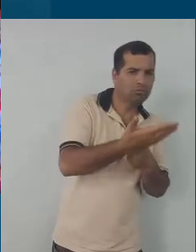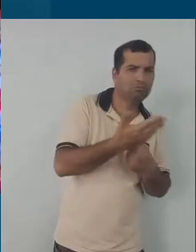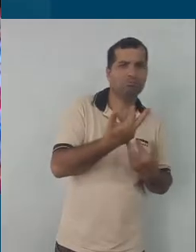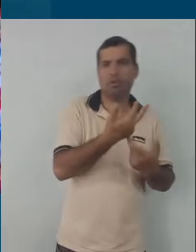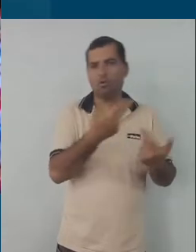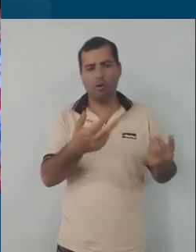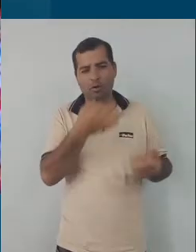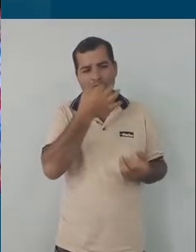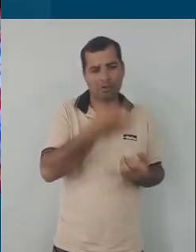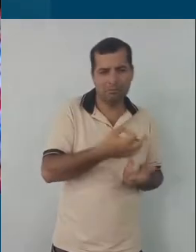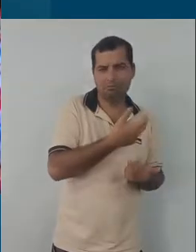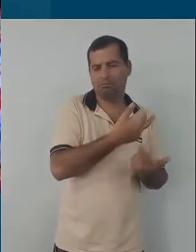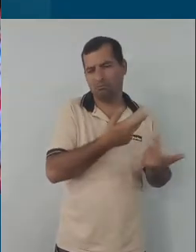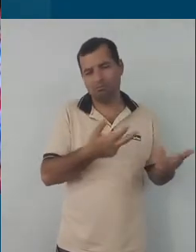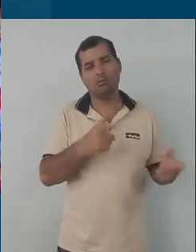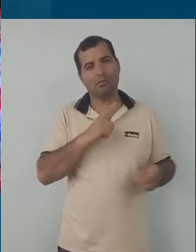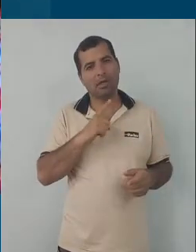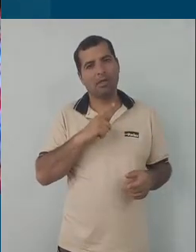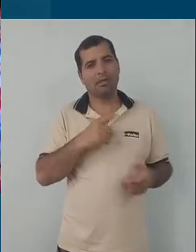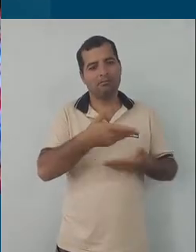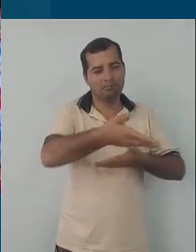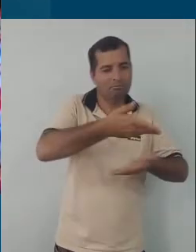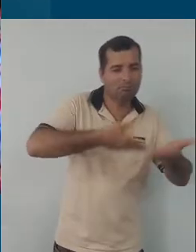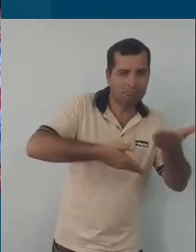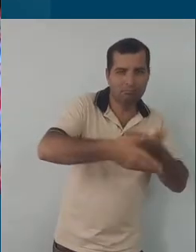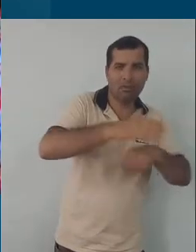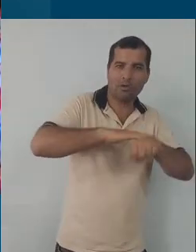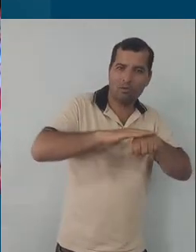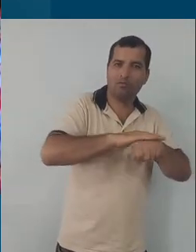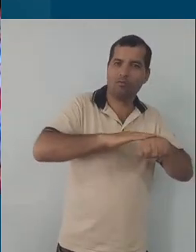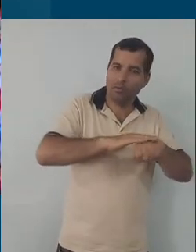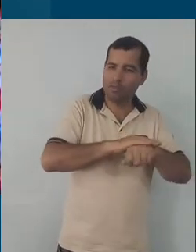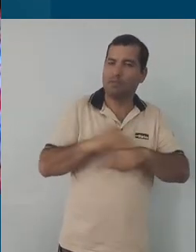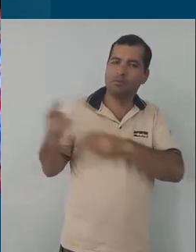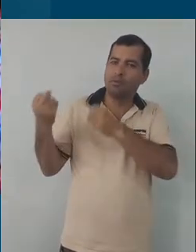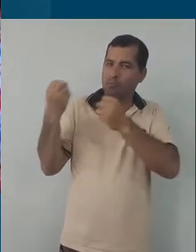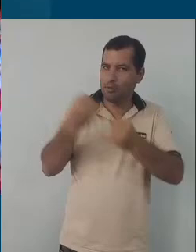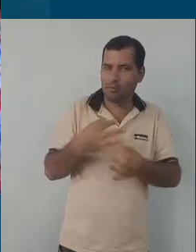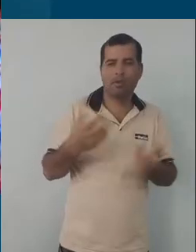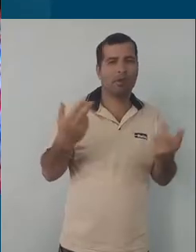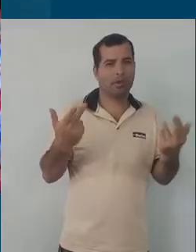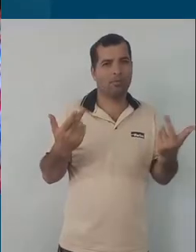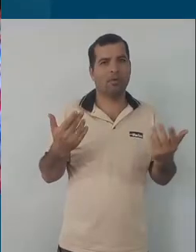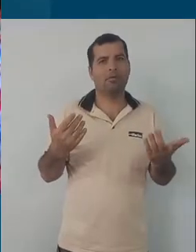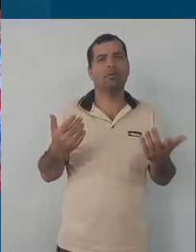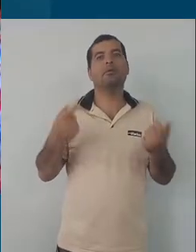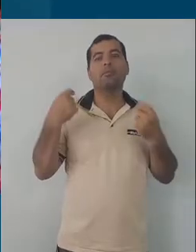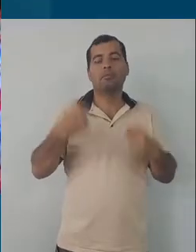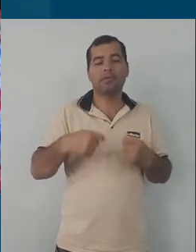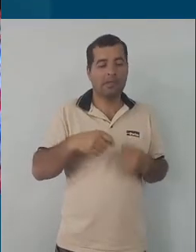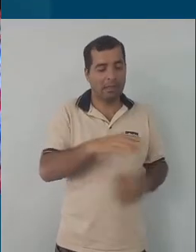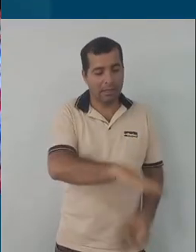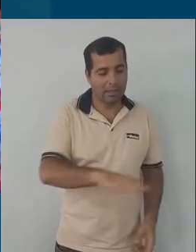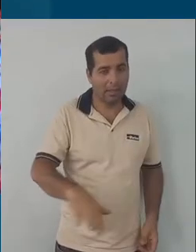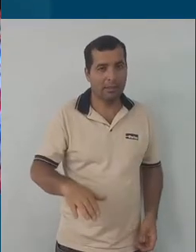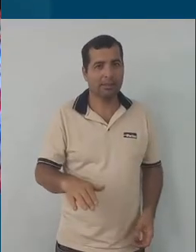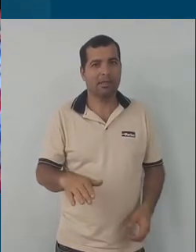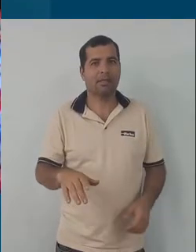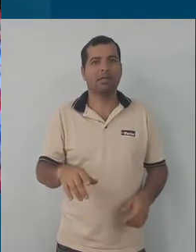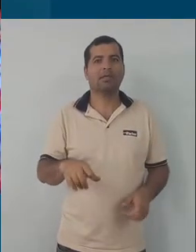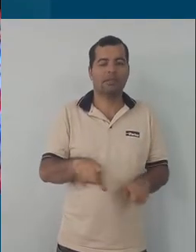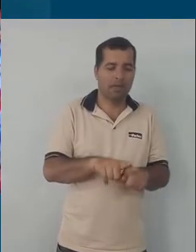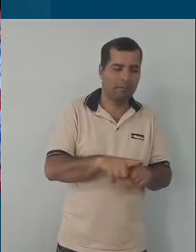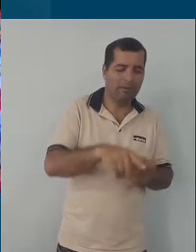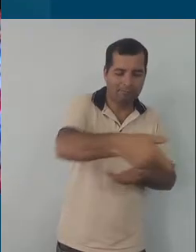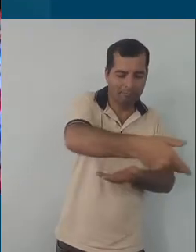que o caminho da conversa, assim como você coloca o caminho da criança interagindo e conversando e passando